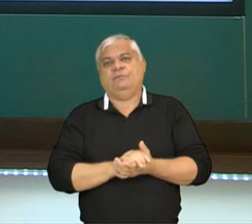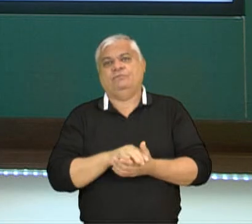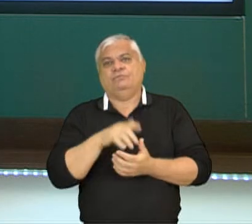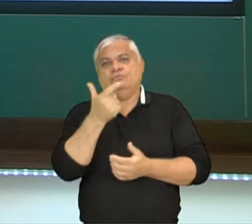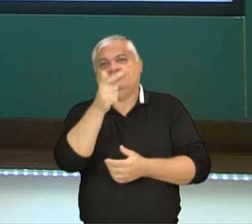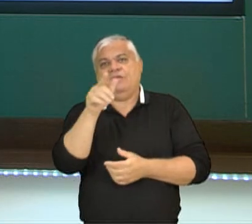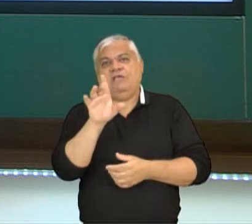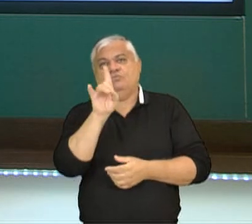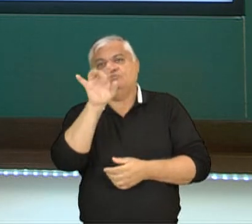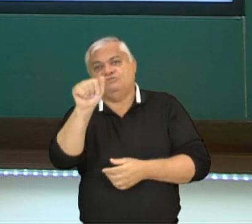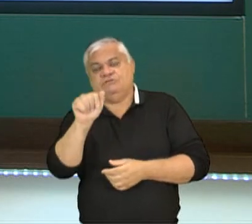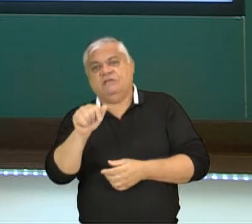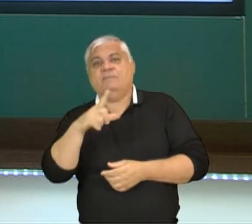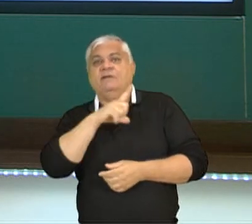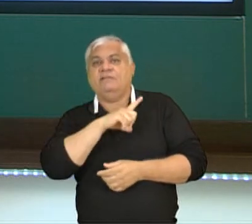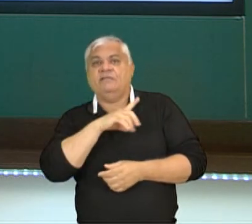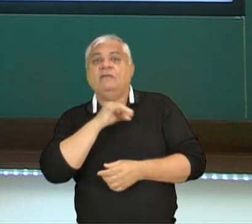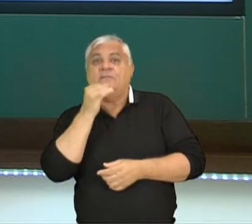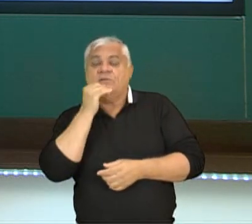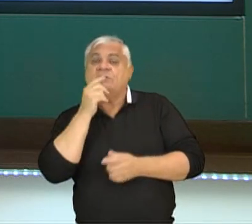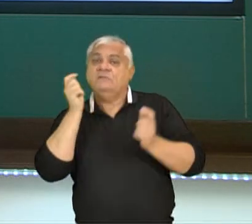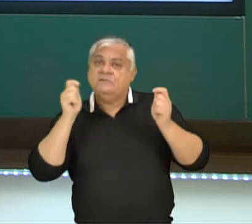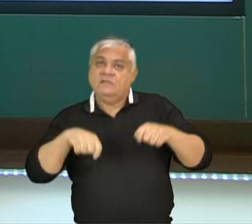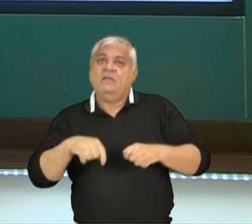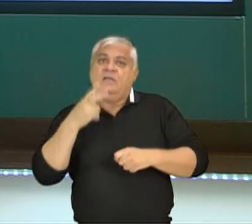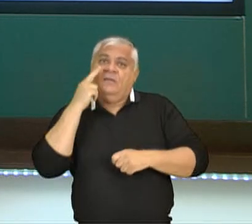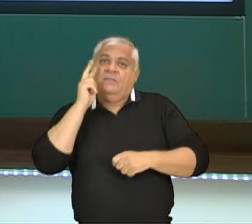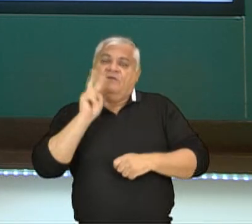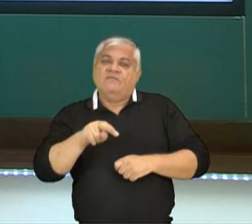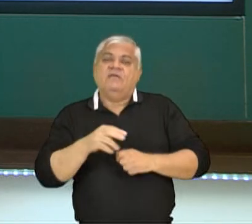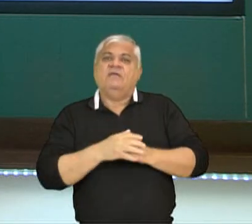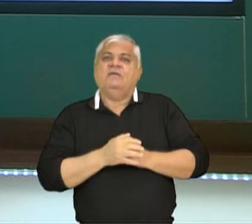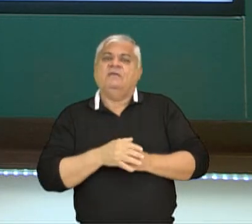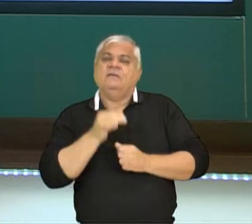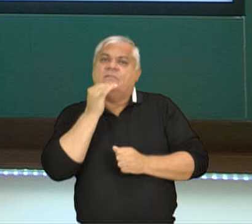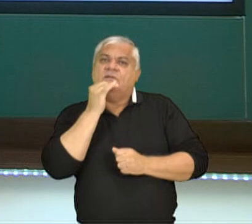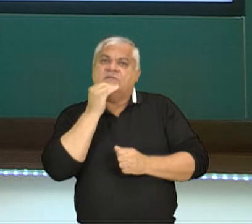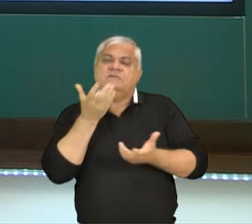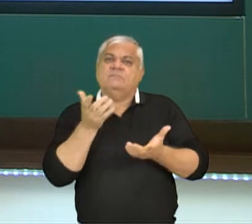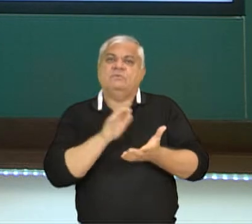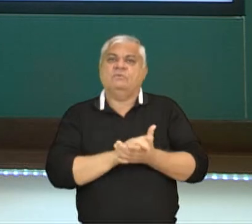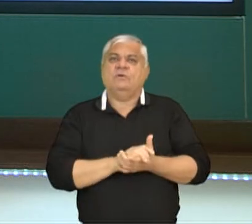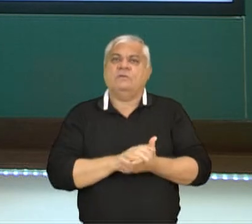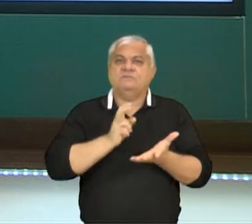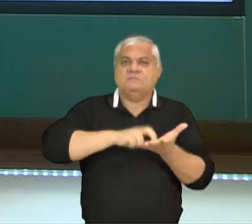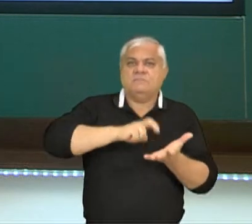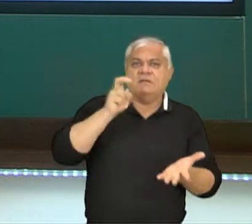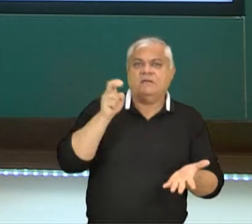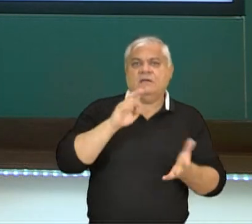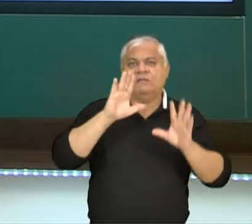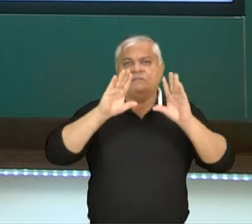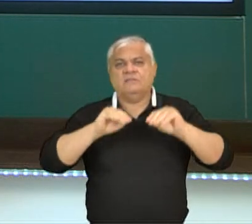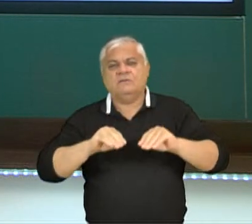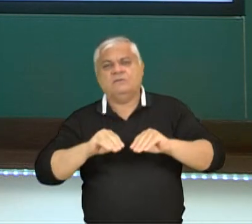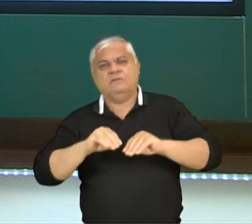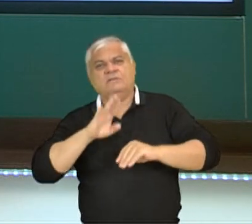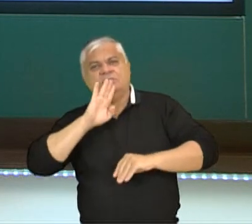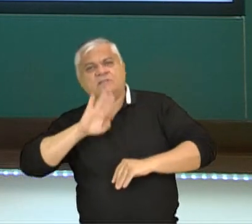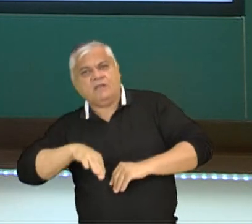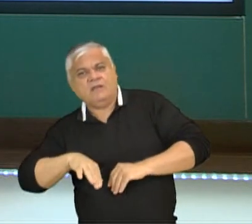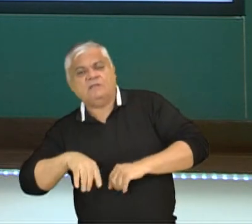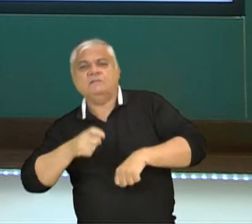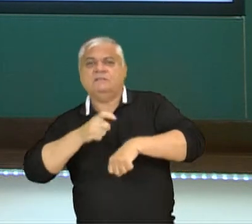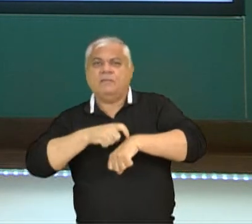data precisa, mas pelo menos é visível no calendário, quando que os fatos aconteceram, e podemos ter também o